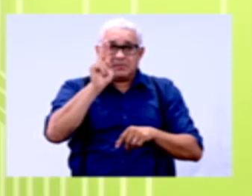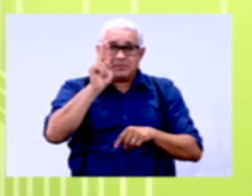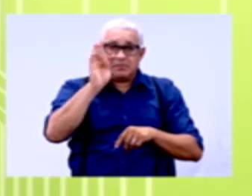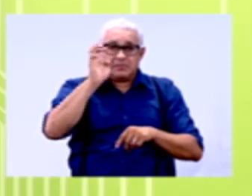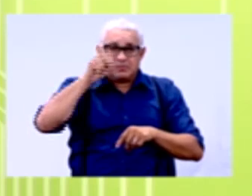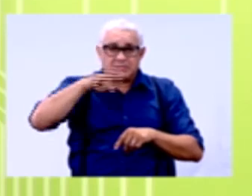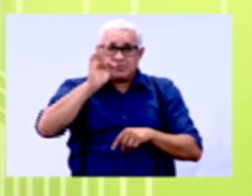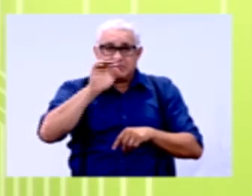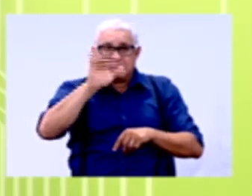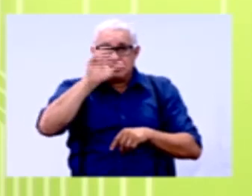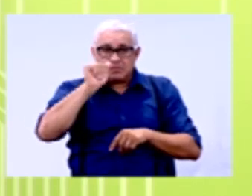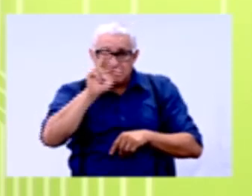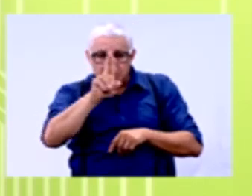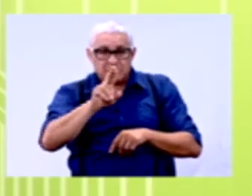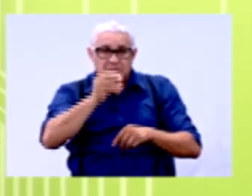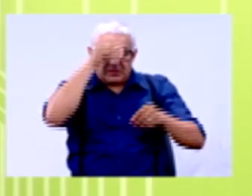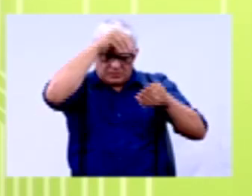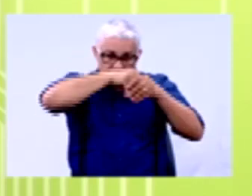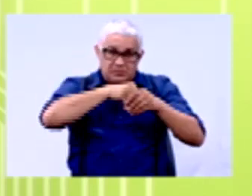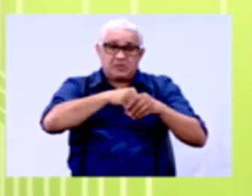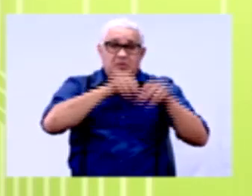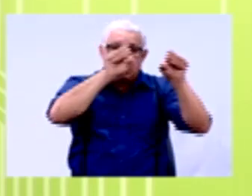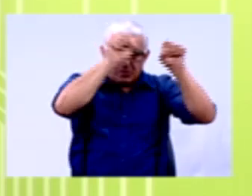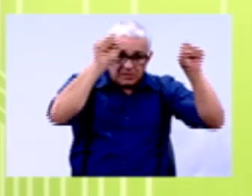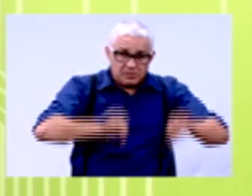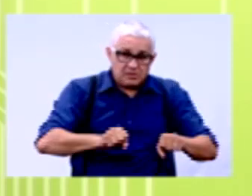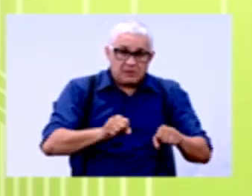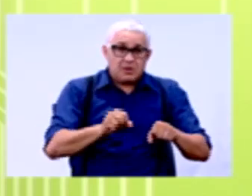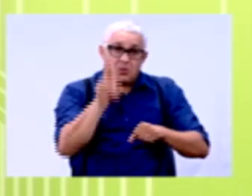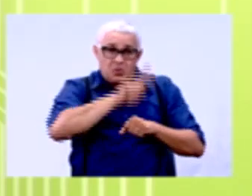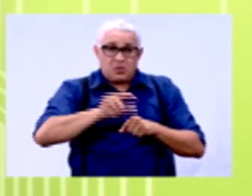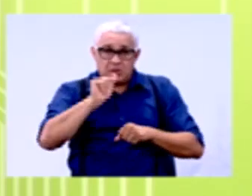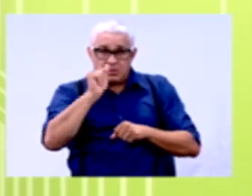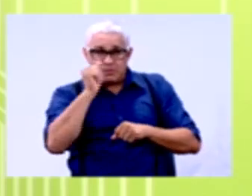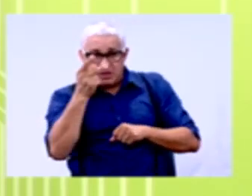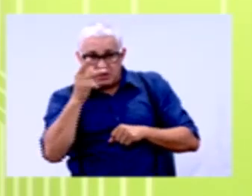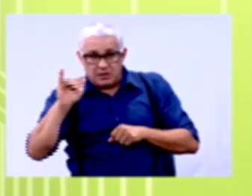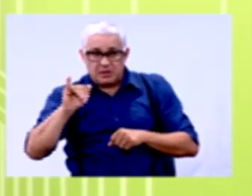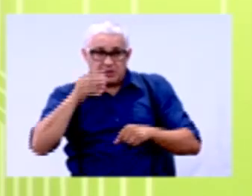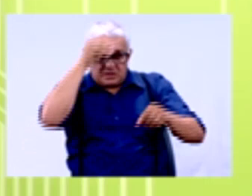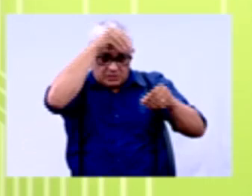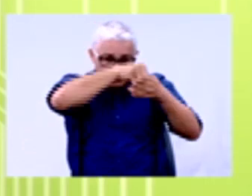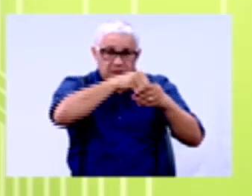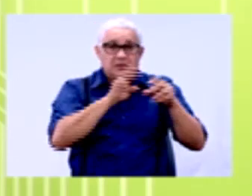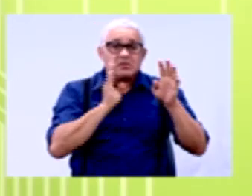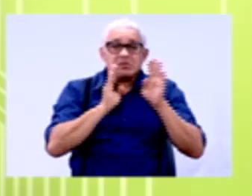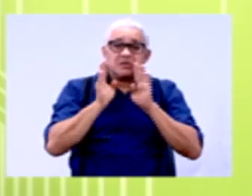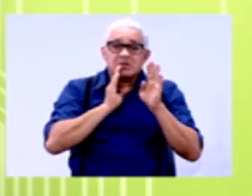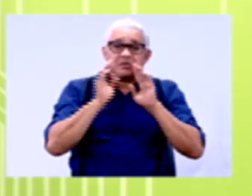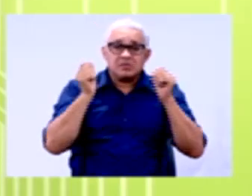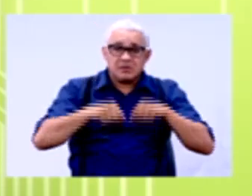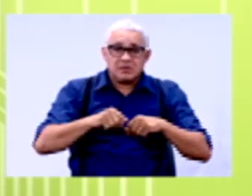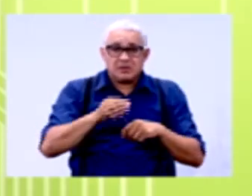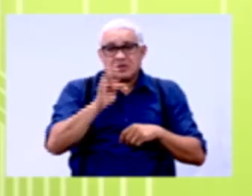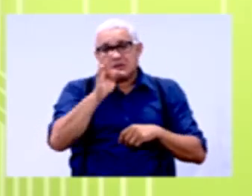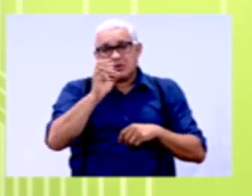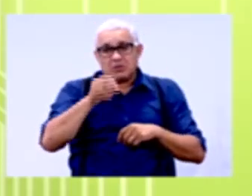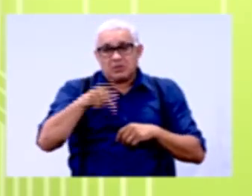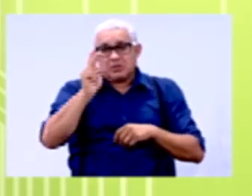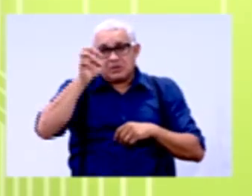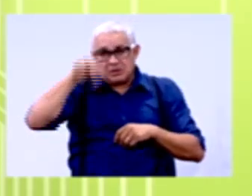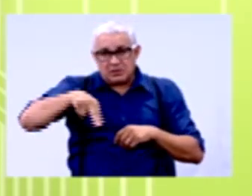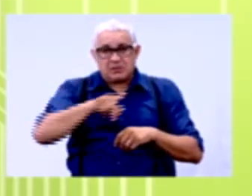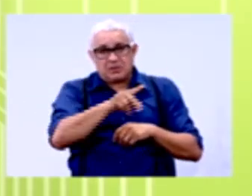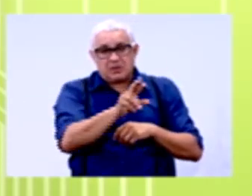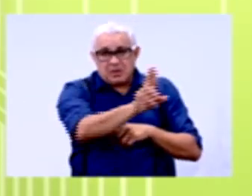sistema, utilizando a API do Facebook, você consegue fazer essa integração, enviando um token lá e eles devolvem